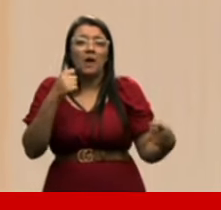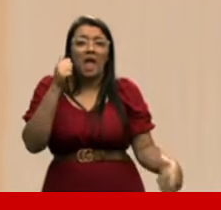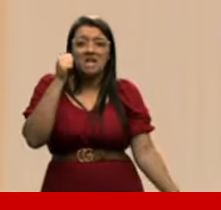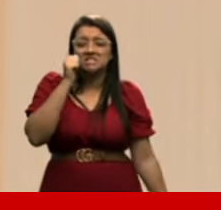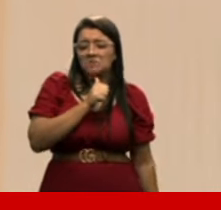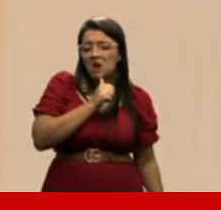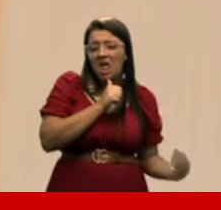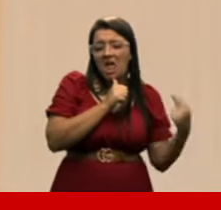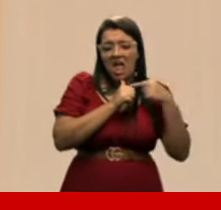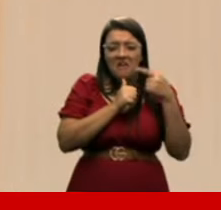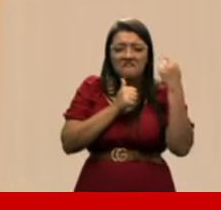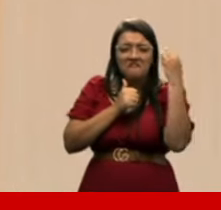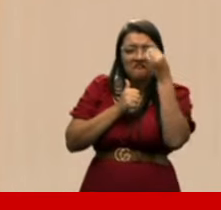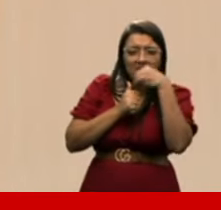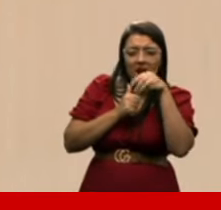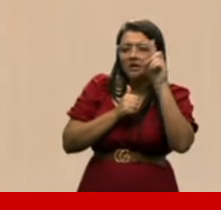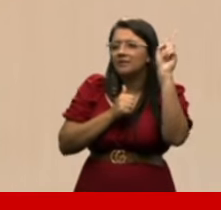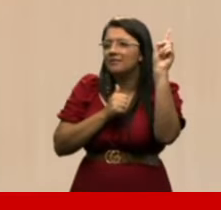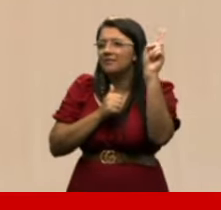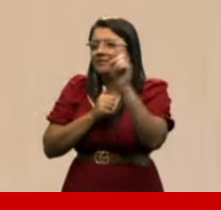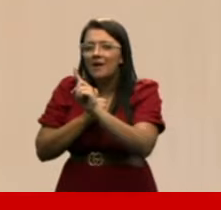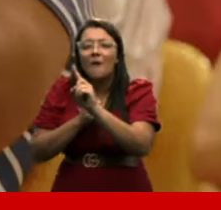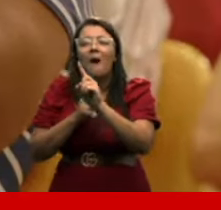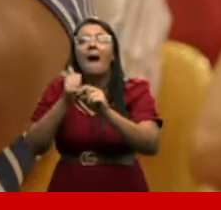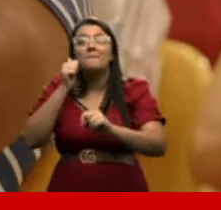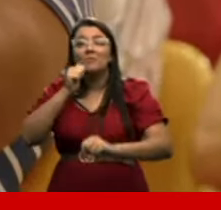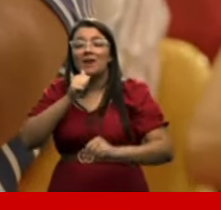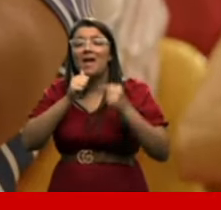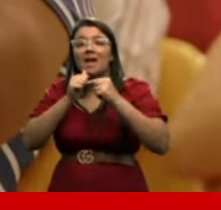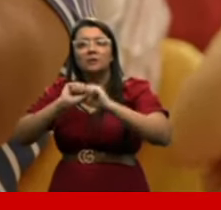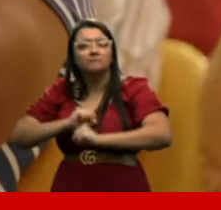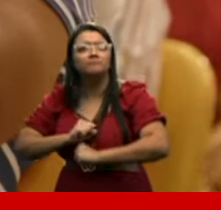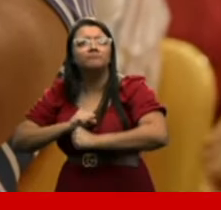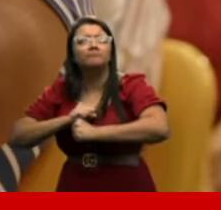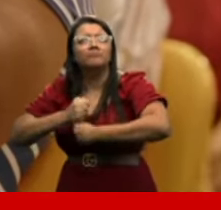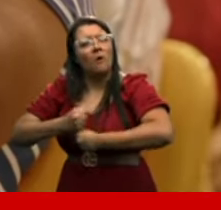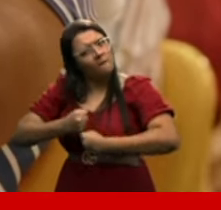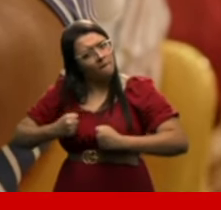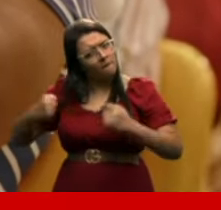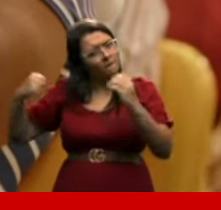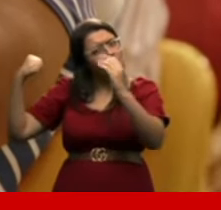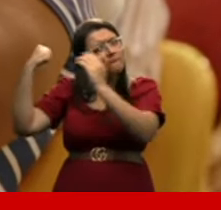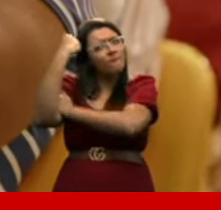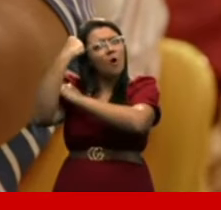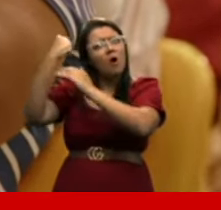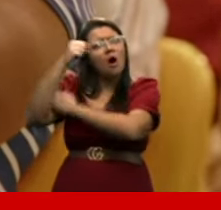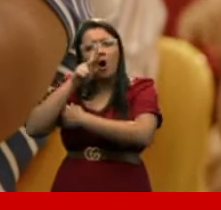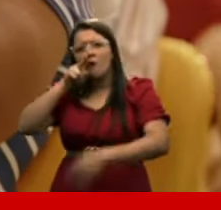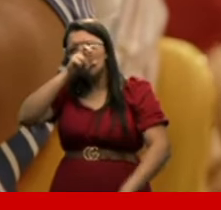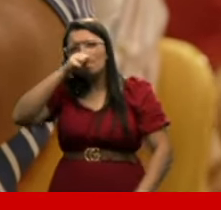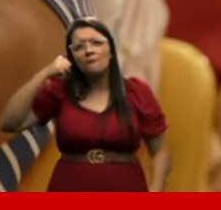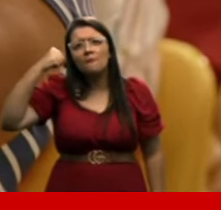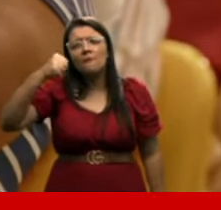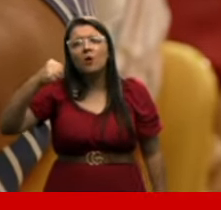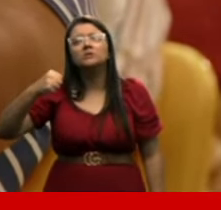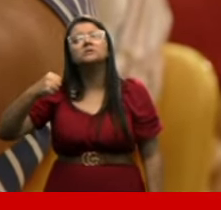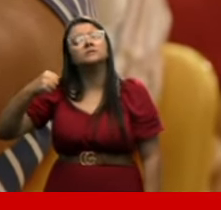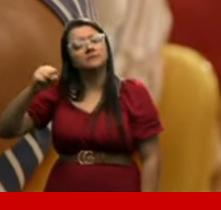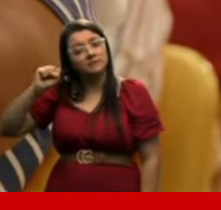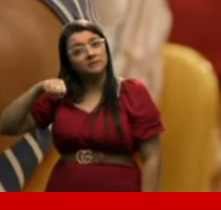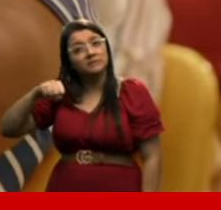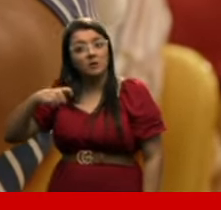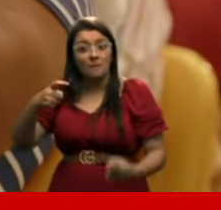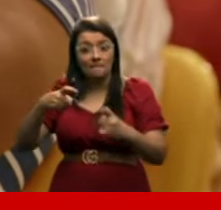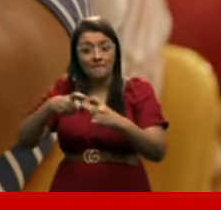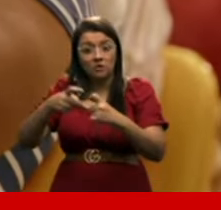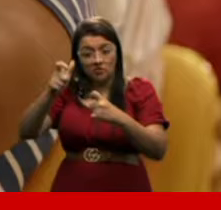A gente aguenta muito, muita coisa que o homem não aguenta. Isso é dito por um